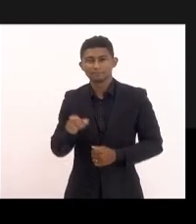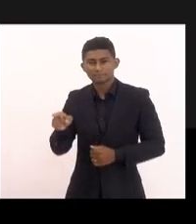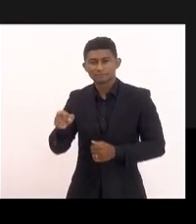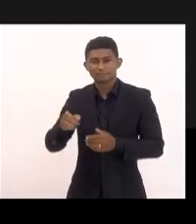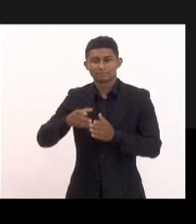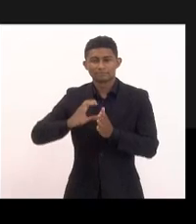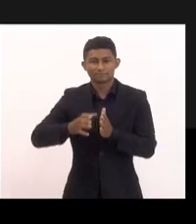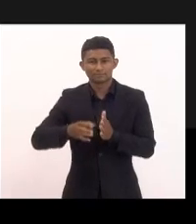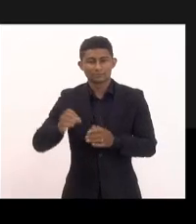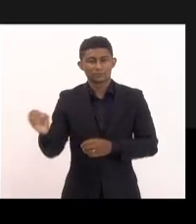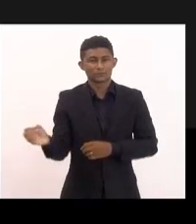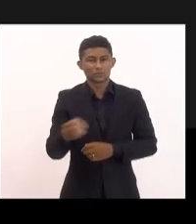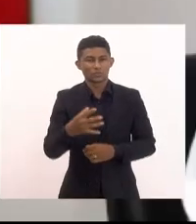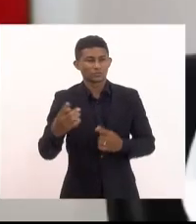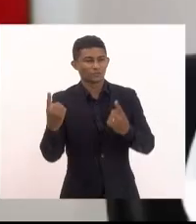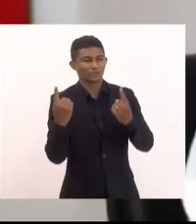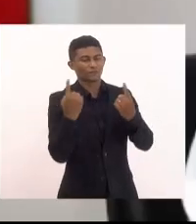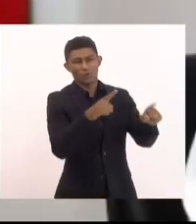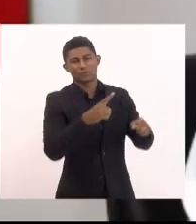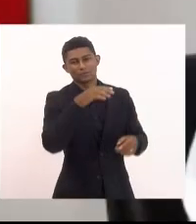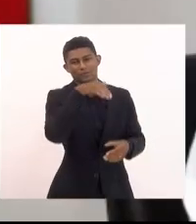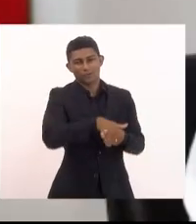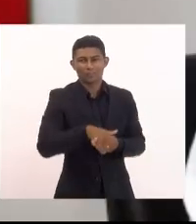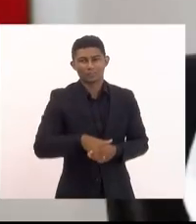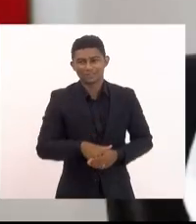velho, né, Alexandre? Votando contra.